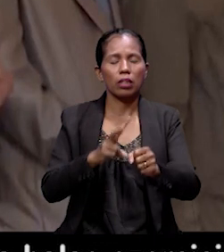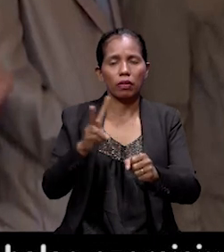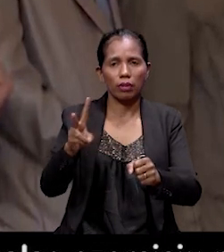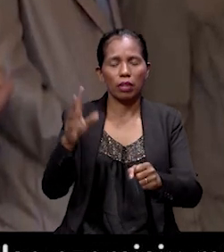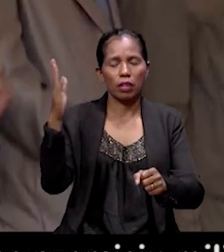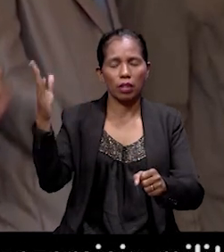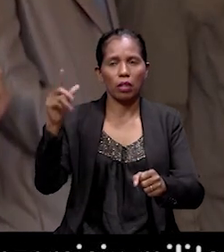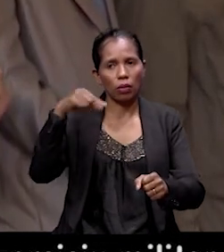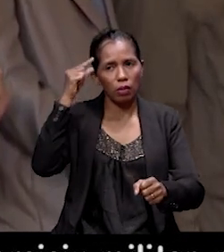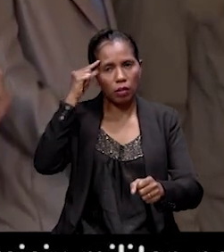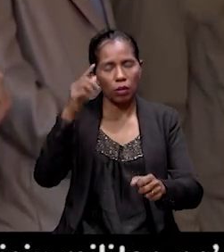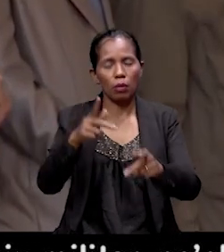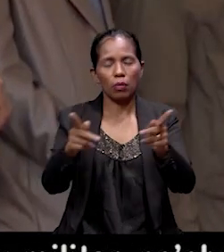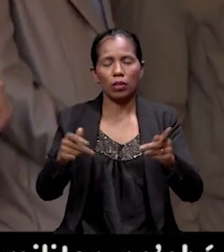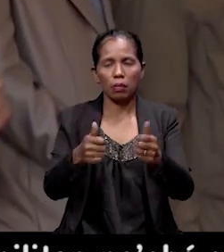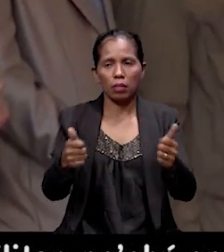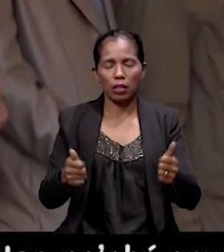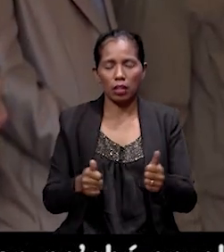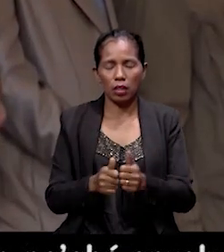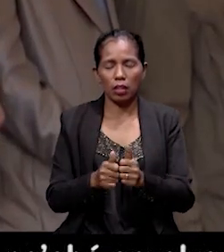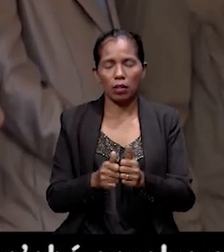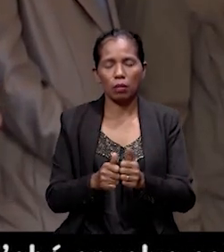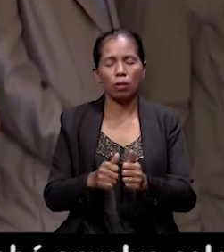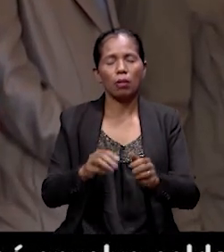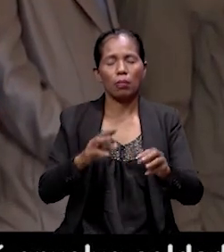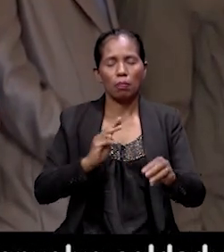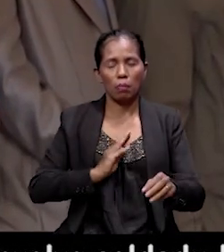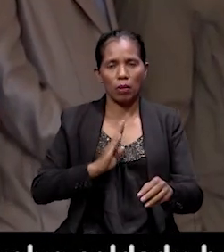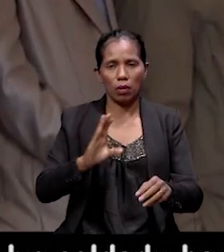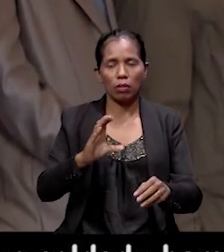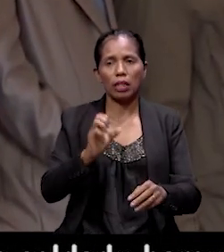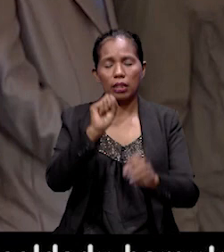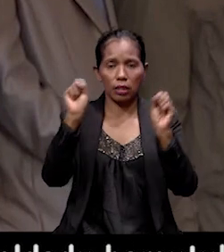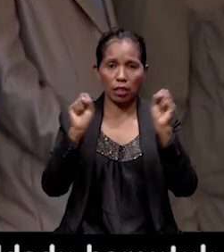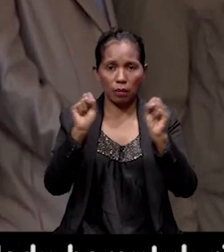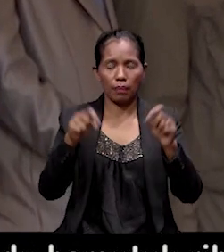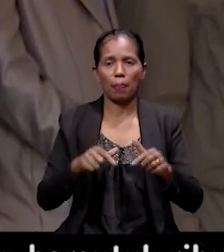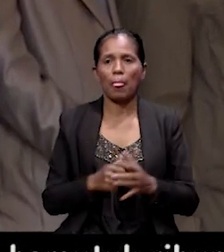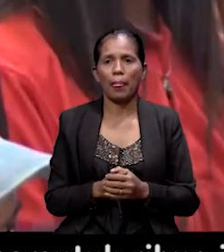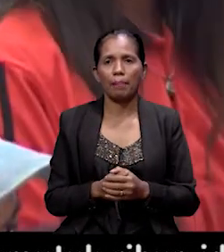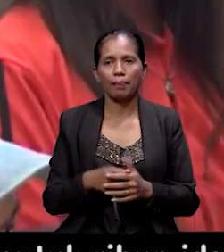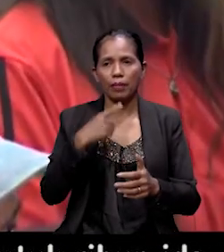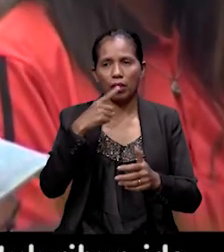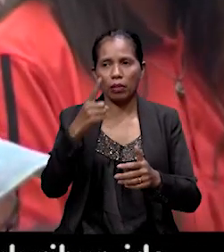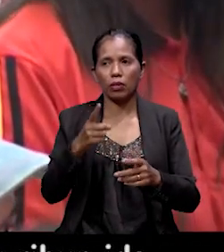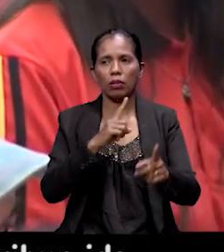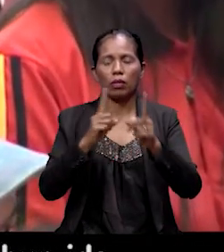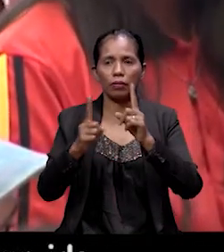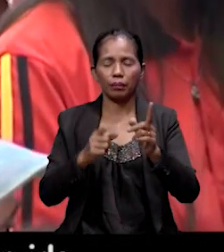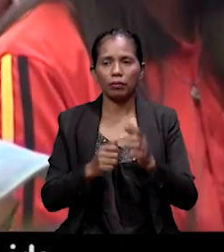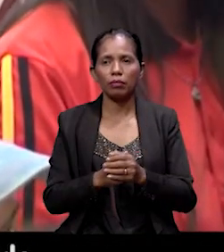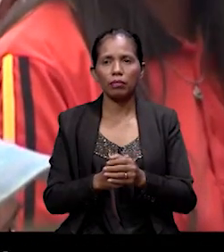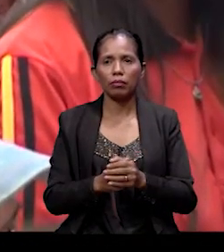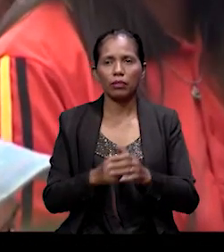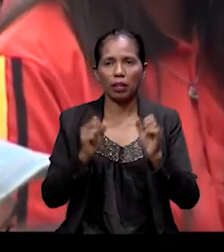o habitat, posto administrativo que ele cai, município Baucau, sábado né. Taro argumenta que se critica a sociedade civil nian,